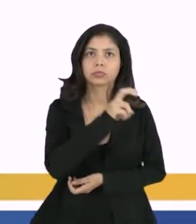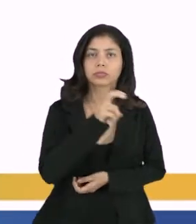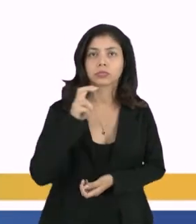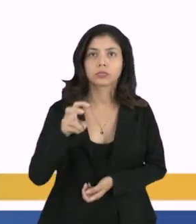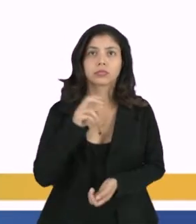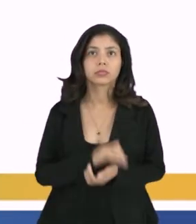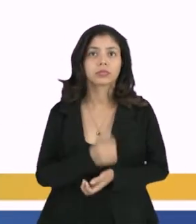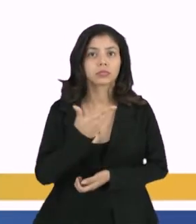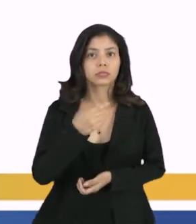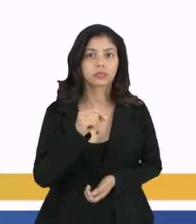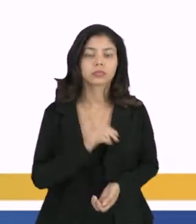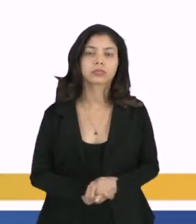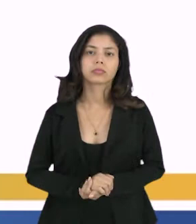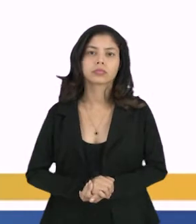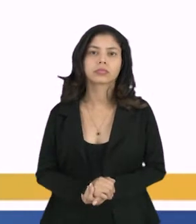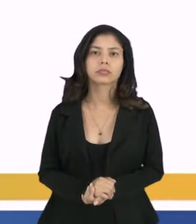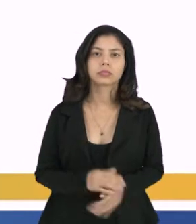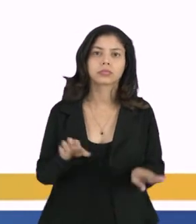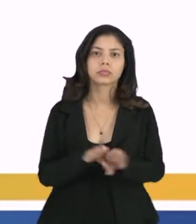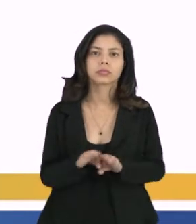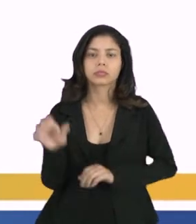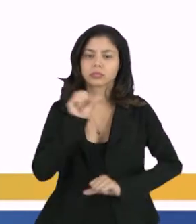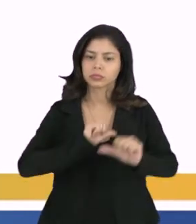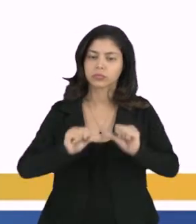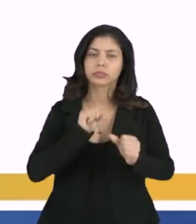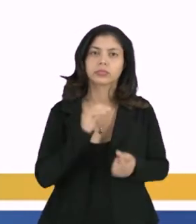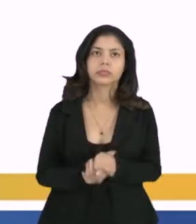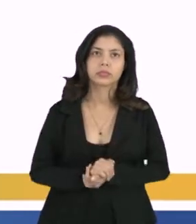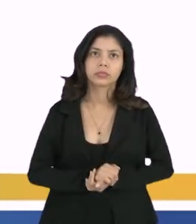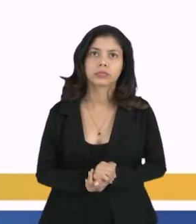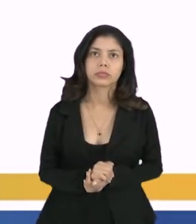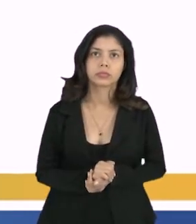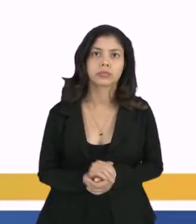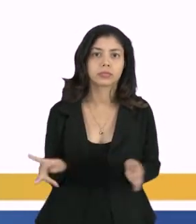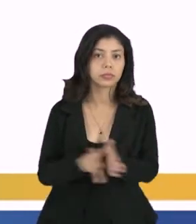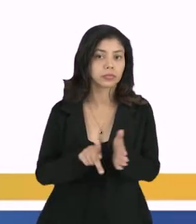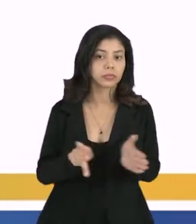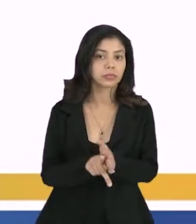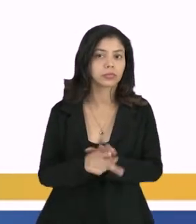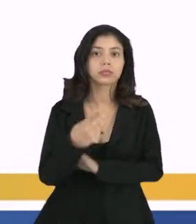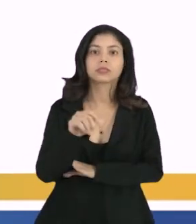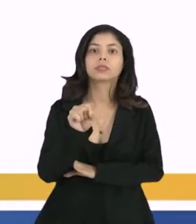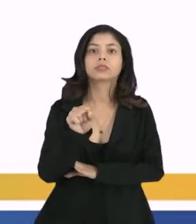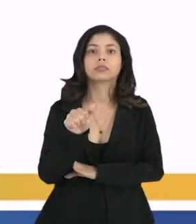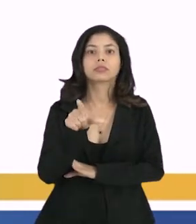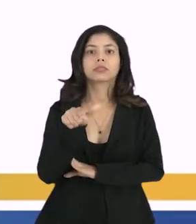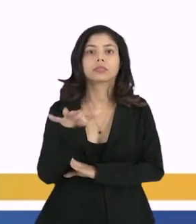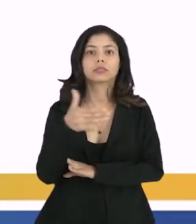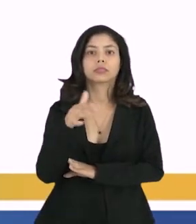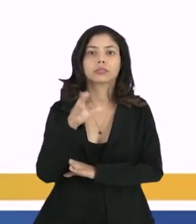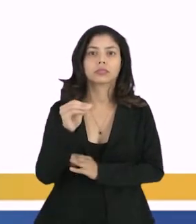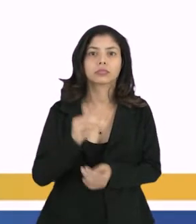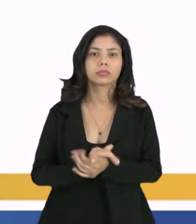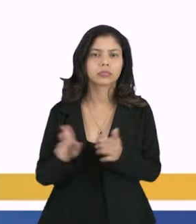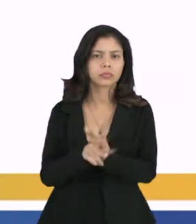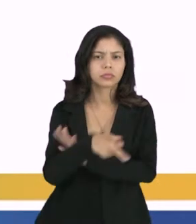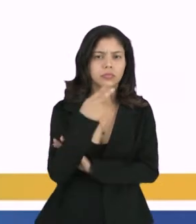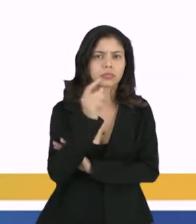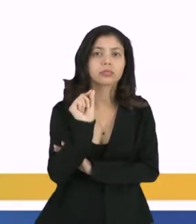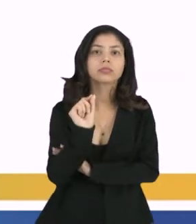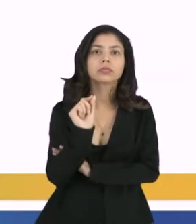era para dar 20. Então, quando eu inverto, eu não tenho necessariamente uma solução. O que isso quer dizer,